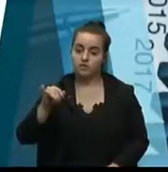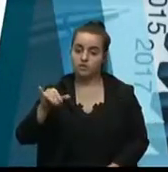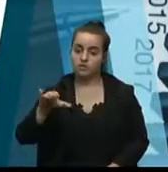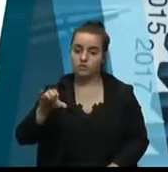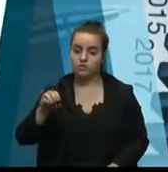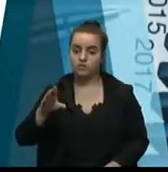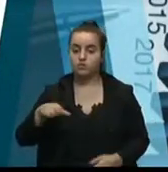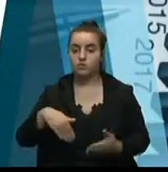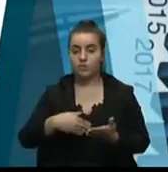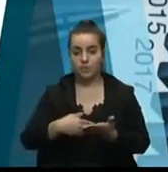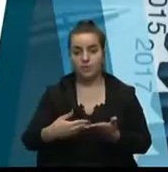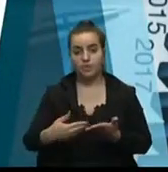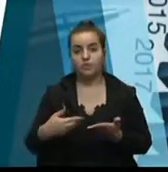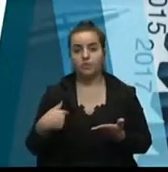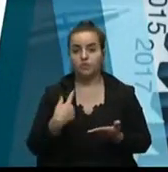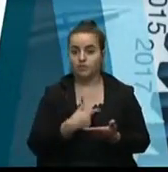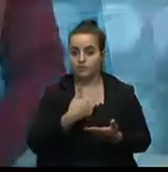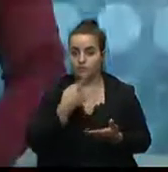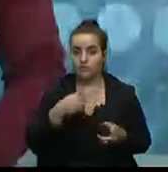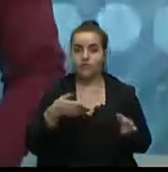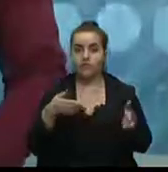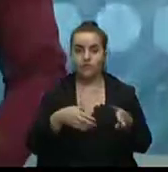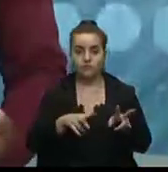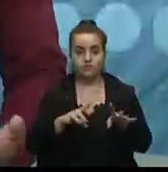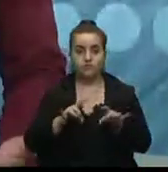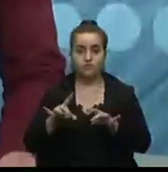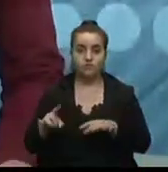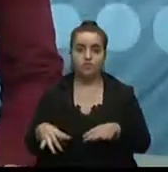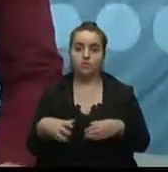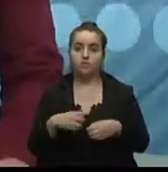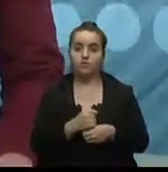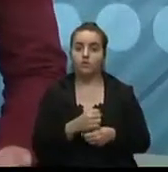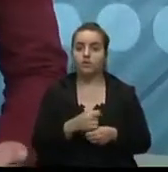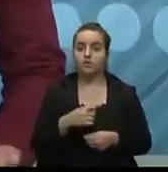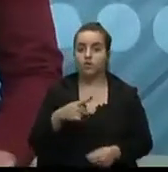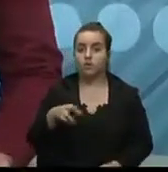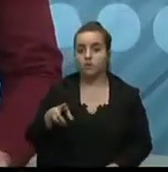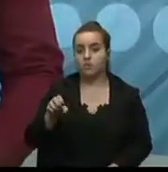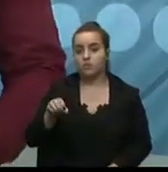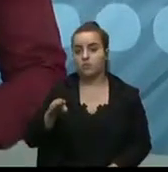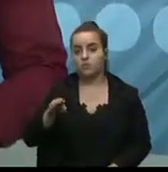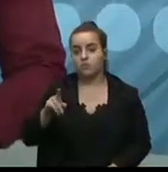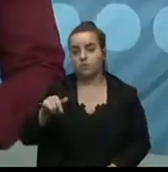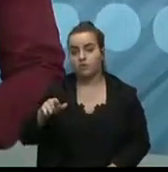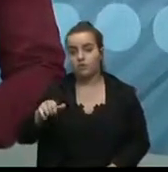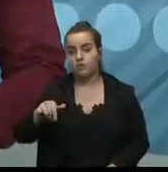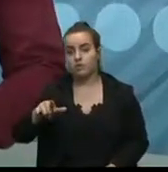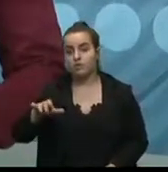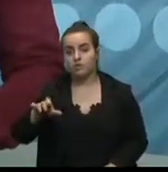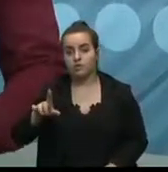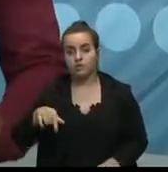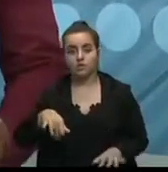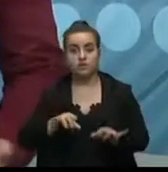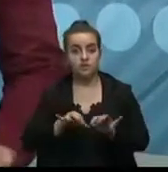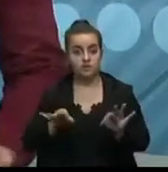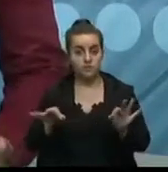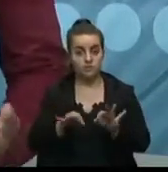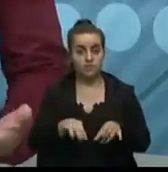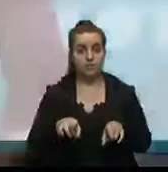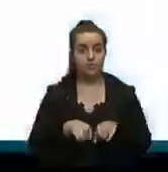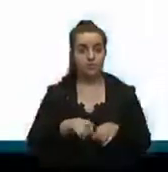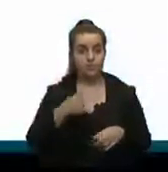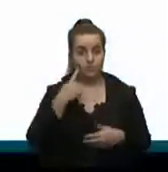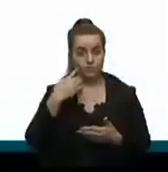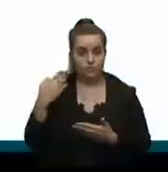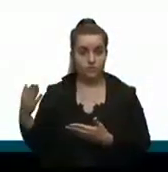parte 1, de modo a tratarmos especificamente do cálculo de probabilidade simples e da distribuição normal. Acompanhe comigo no quadro,